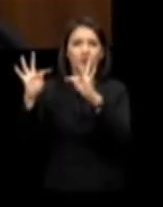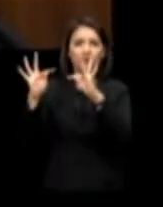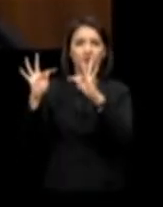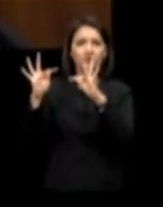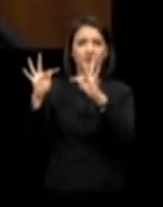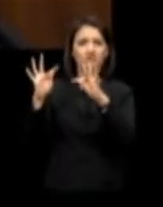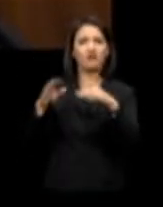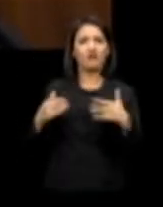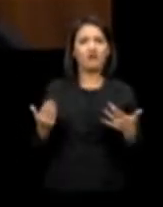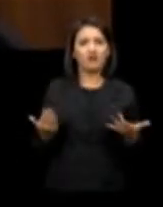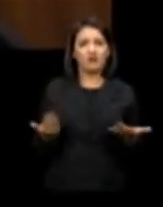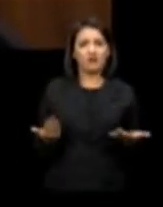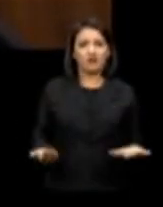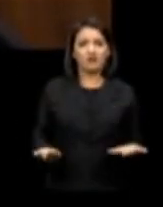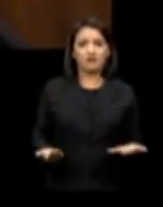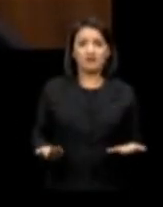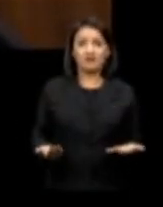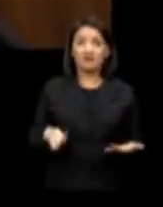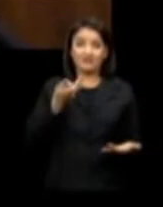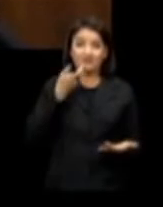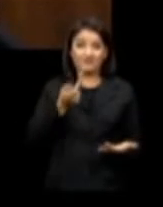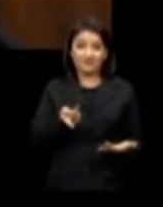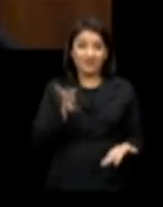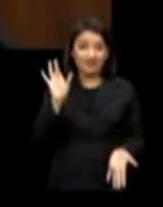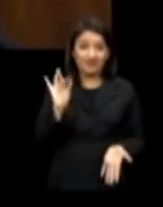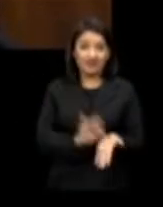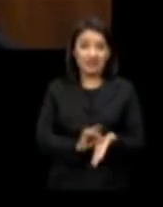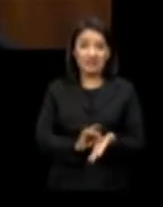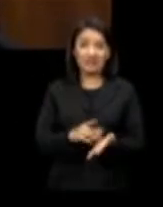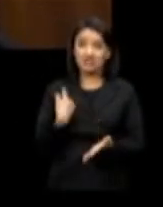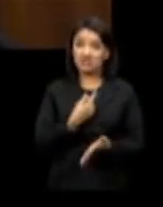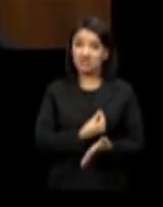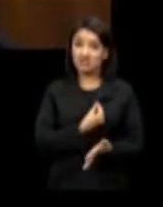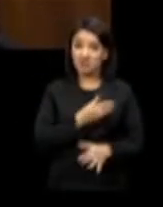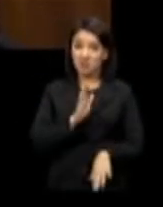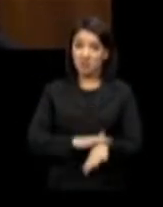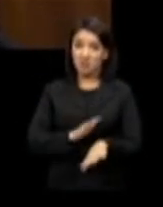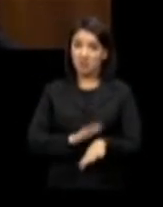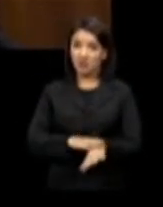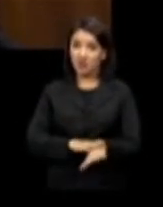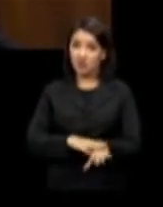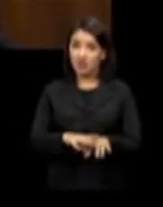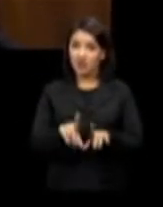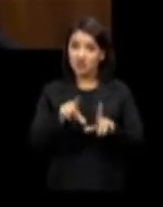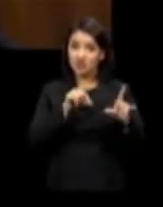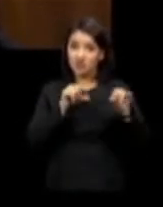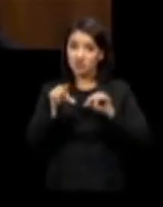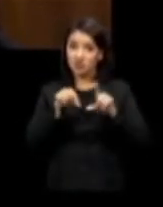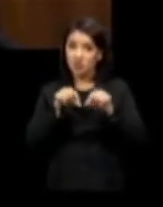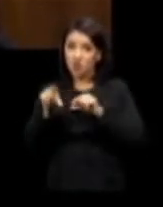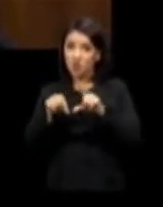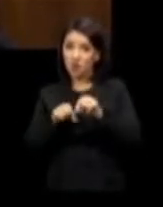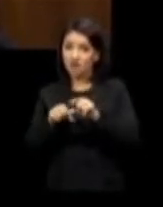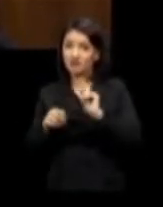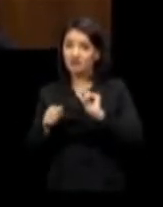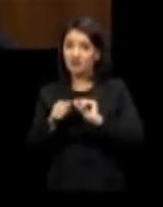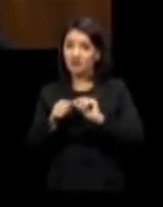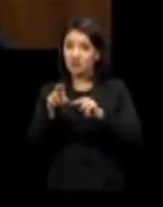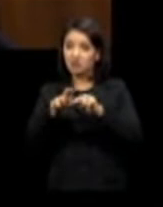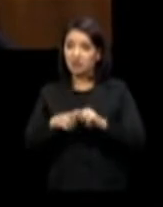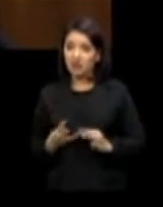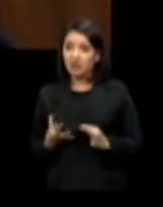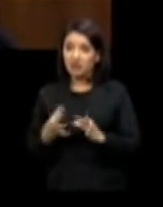outras palavras, de forma bem direta, vivemos na era das escolhas de Sofia automatizadas.